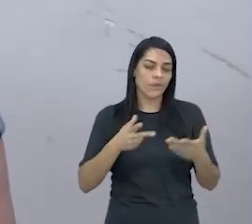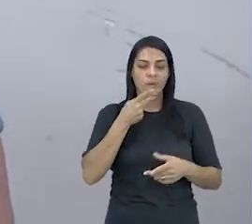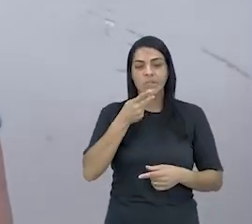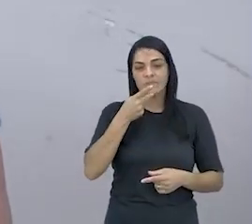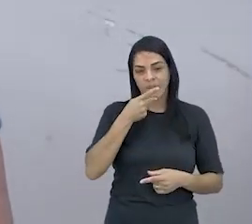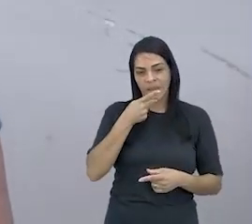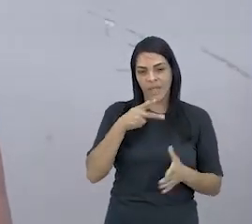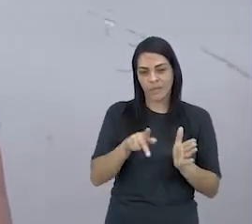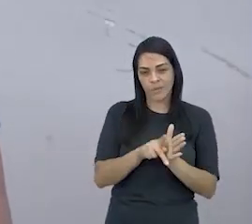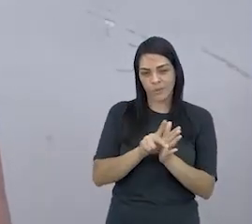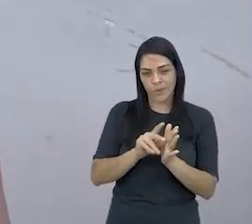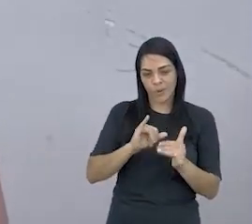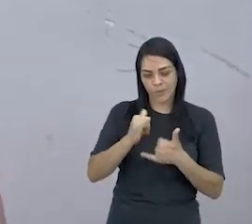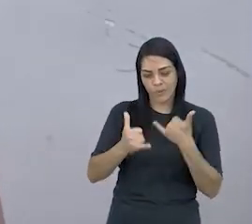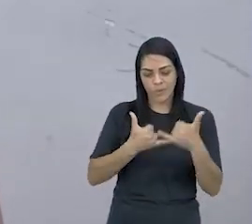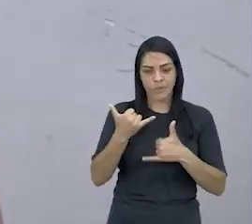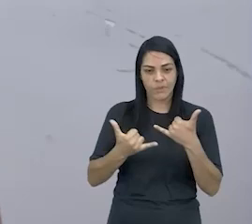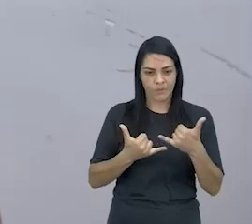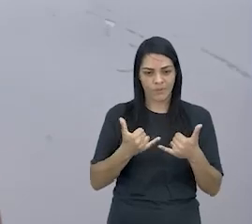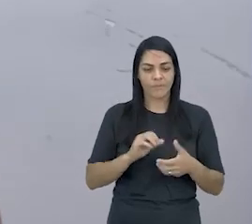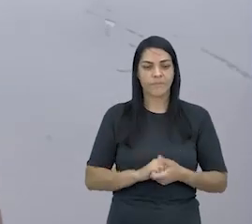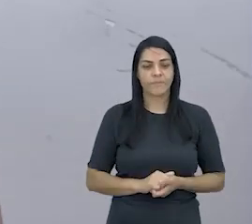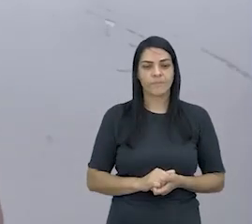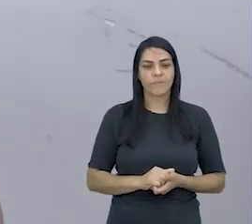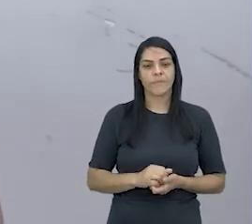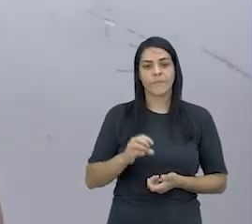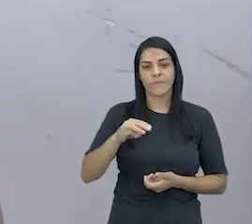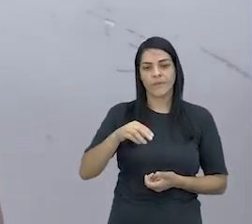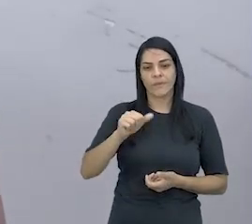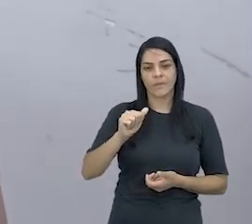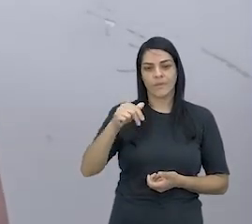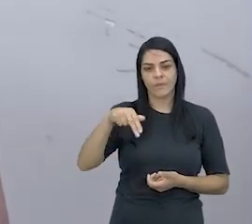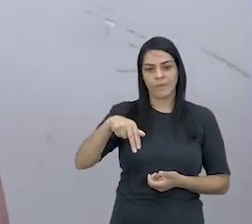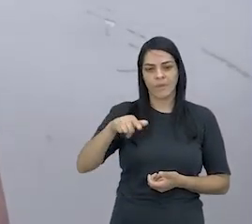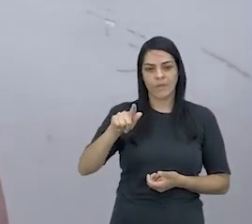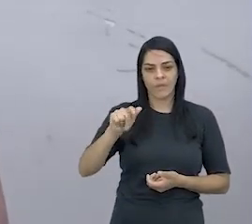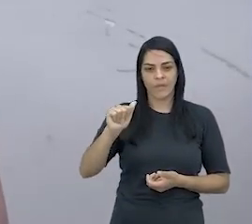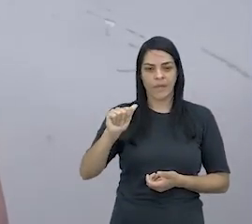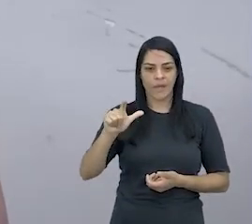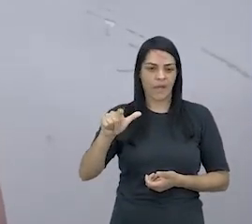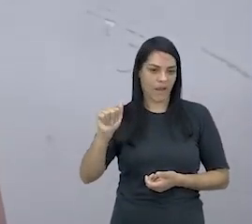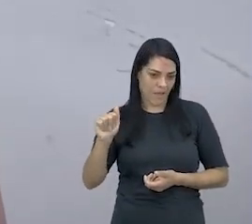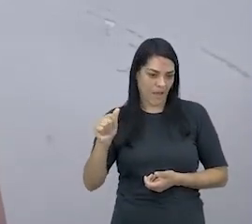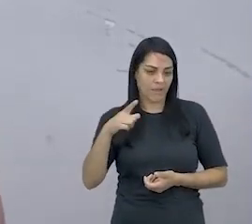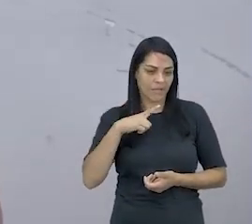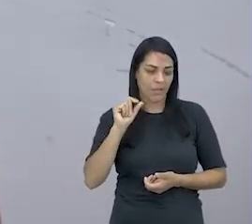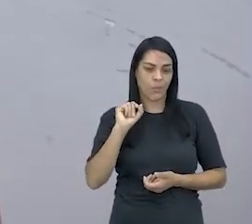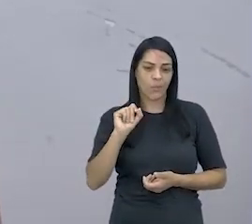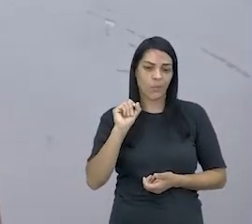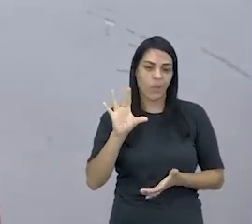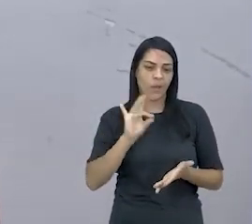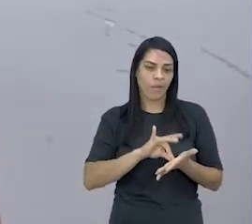falar sobre a Makala, né? Ela tem uma origem